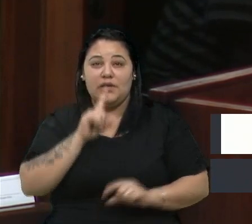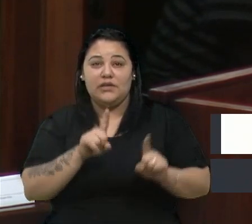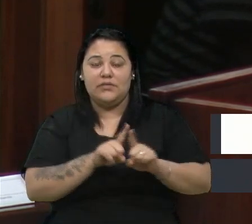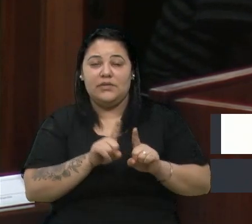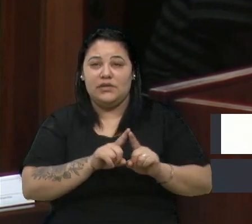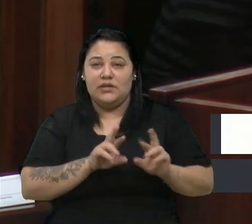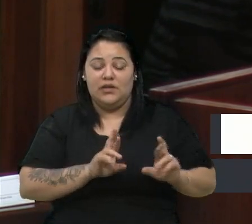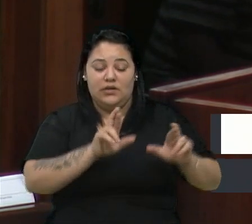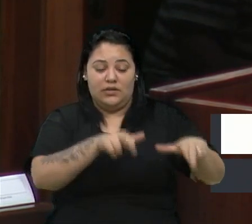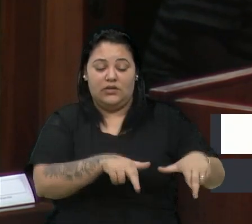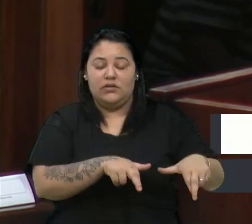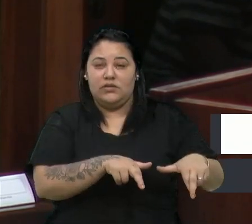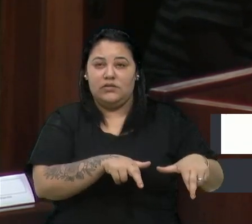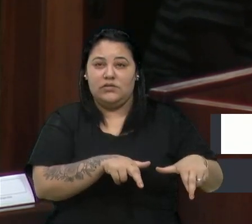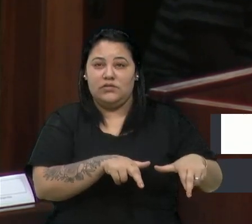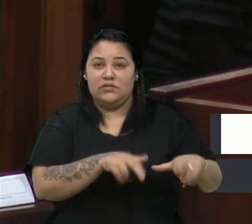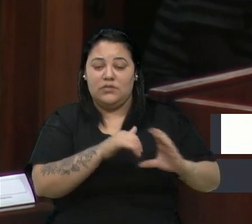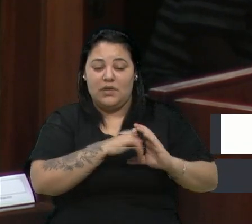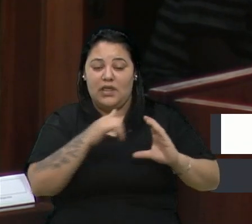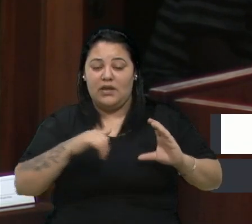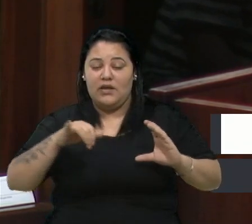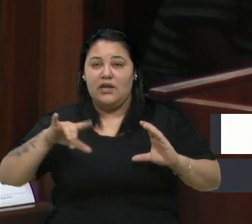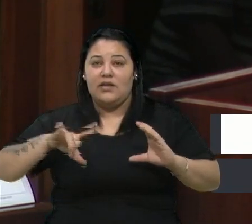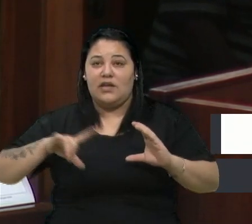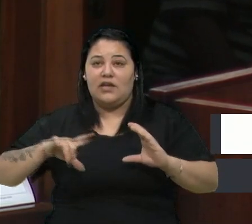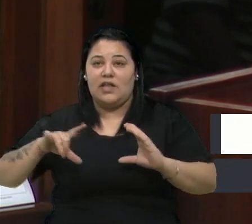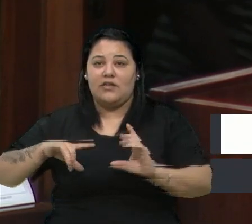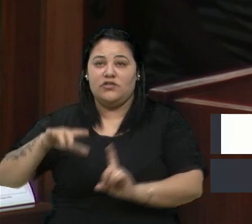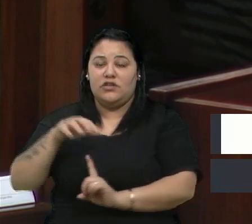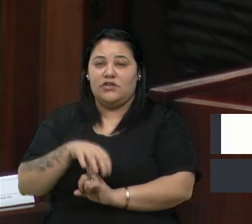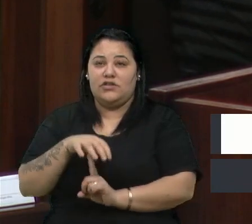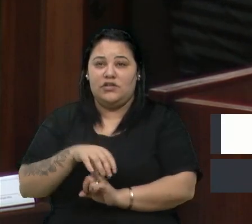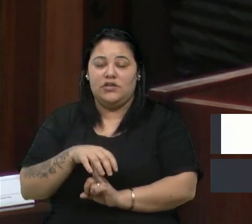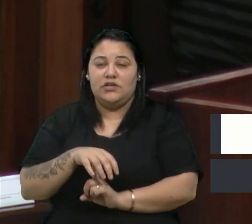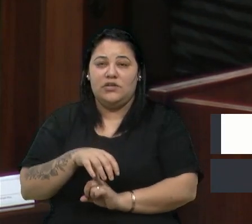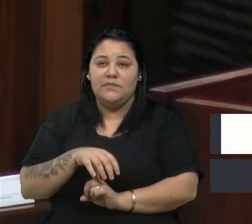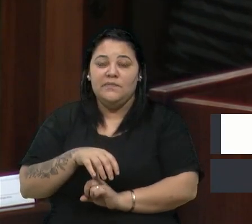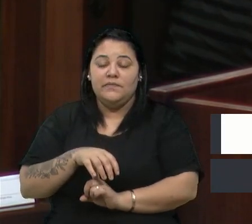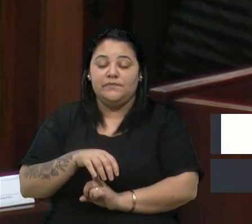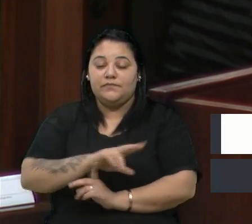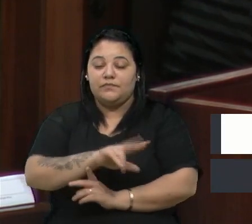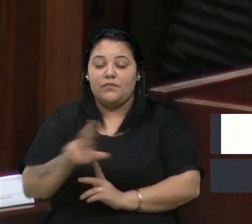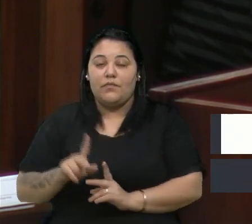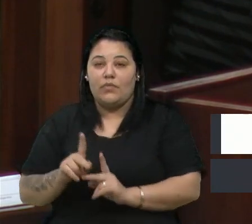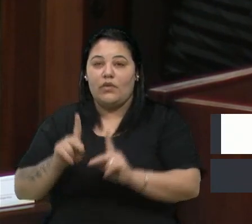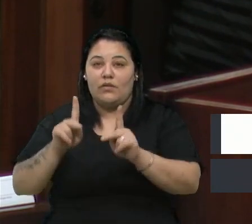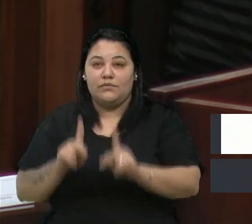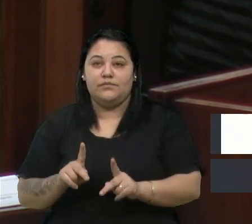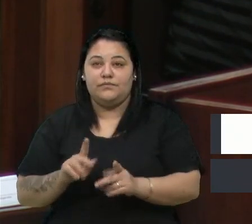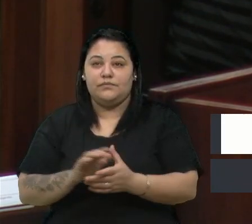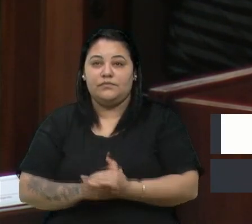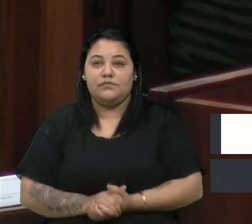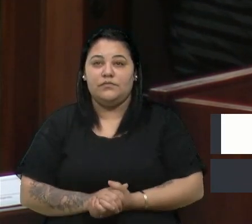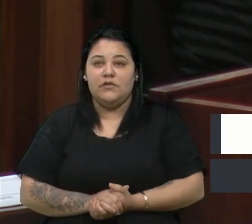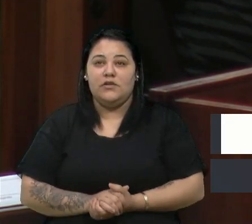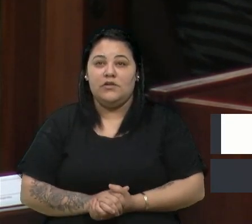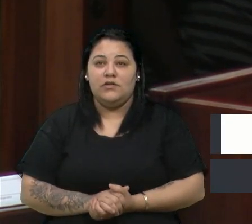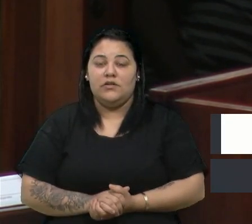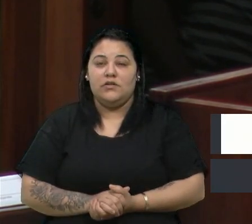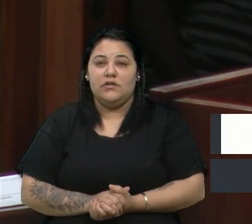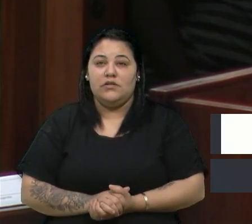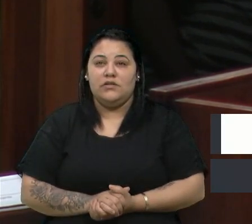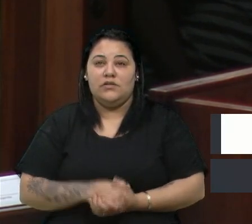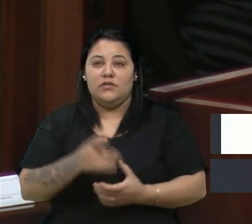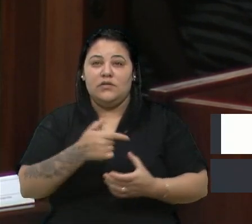de São Peregrino, naquelas feiras, naquelas praças, várias pessoas de outras regiões da cidade